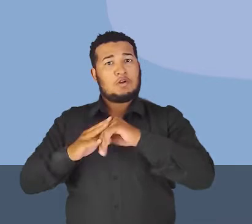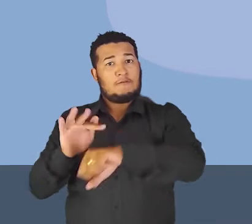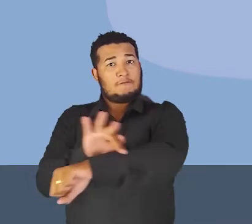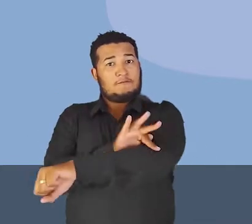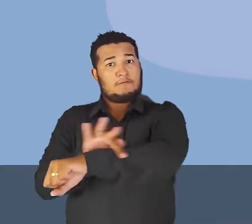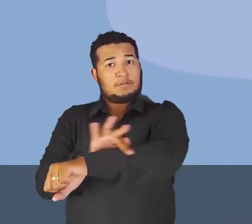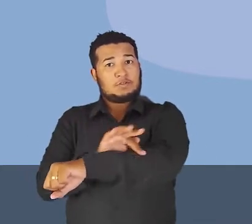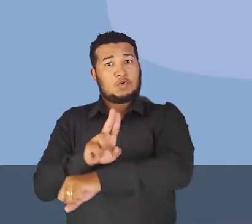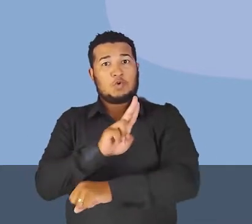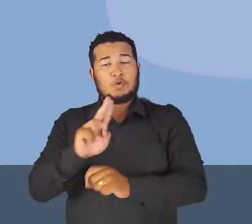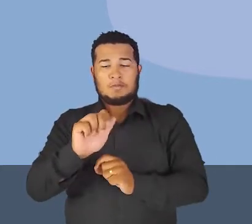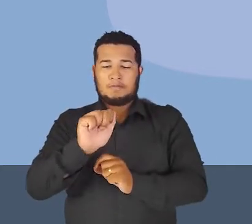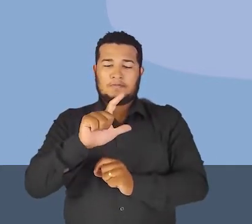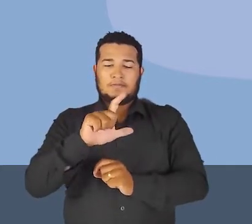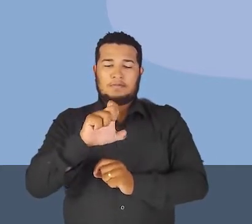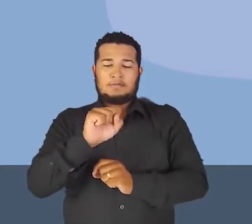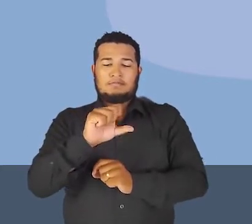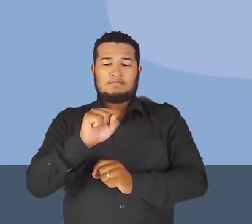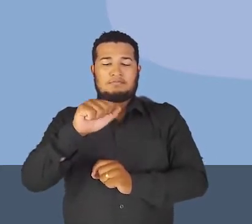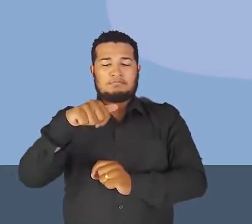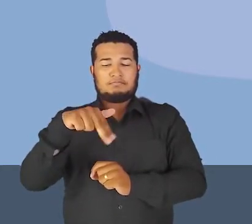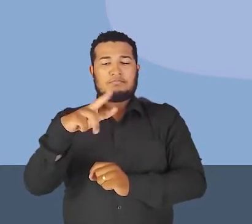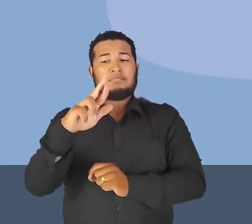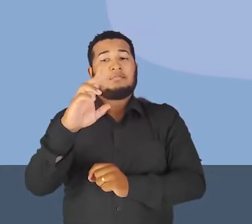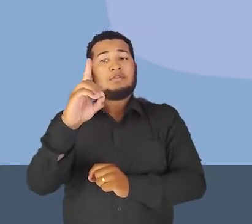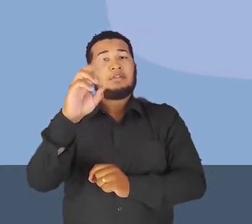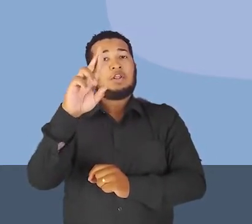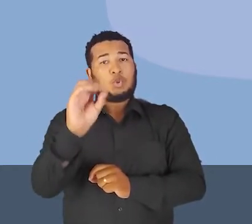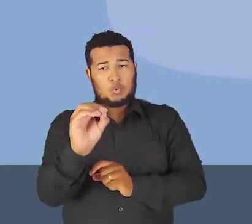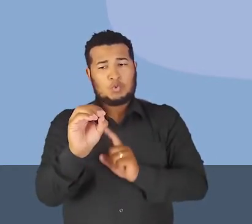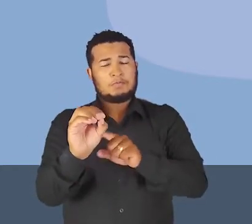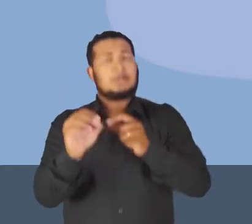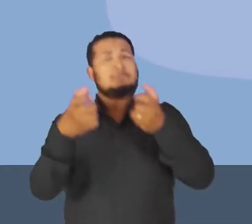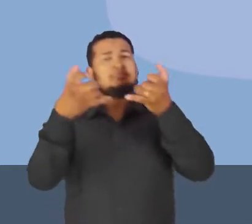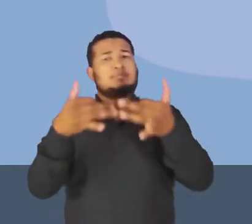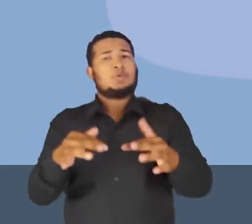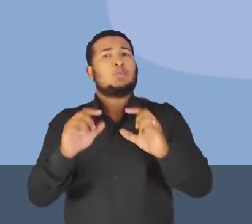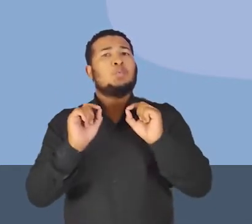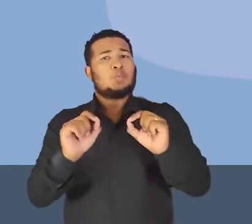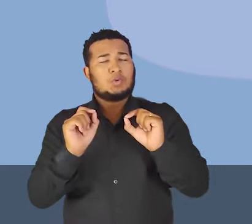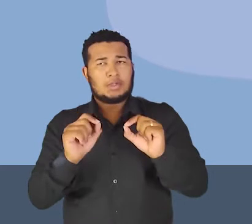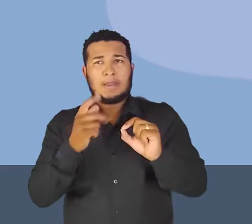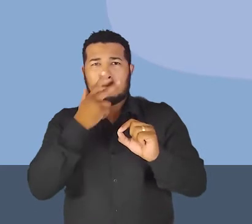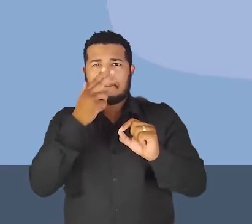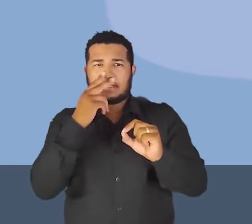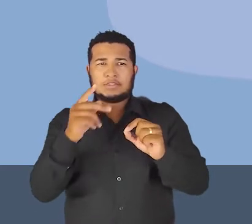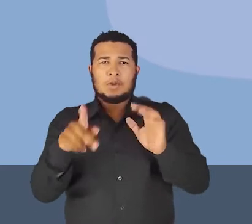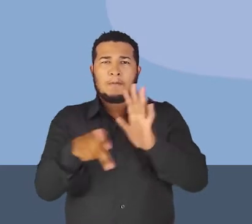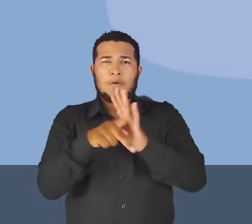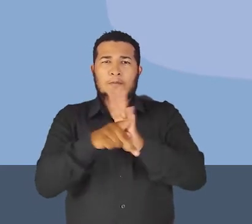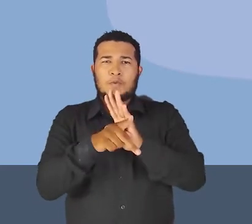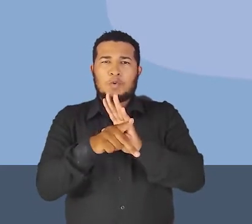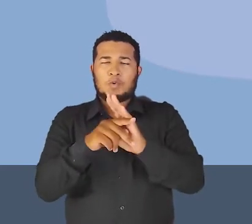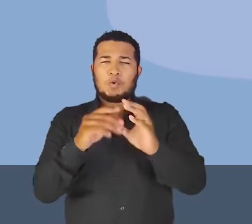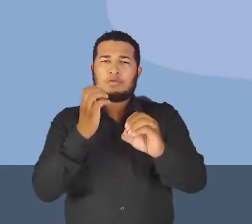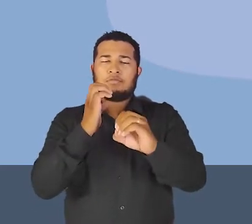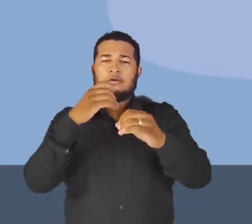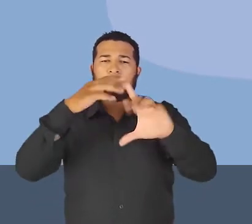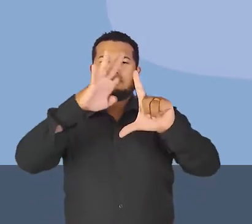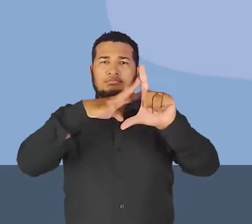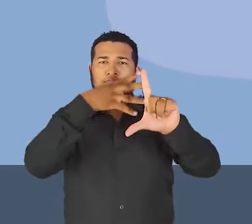chamado Alessandro Volta. O que esse físico fez? Ele empilhou discos de cobre e